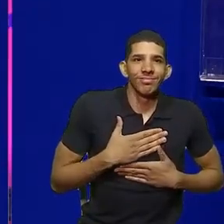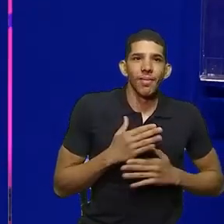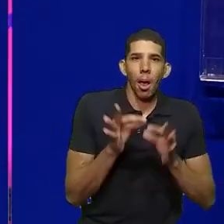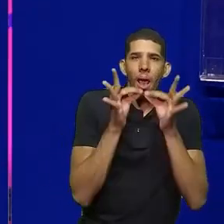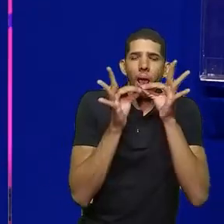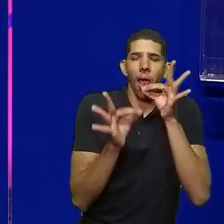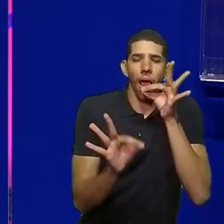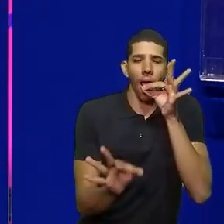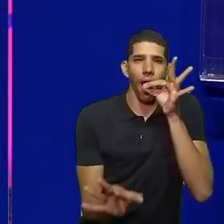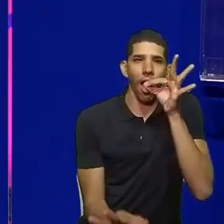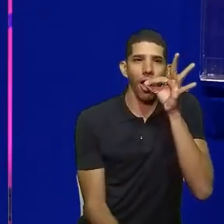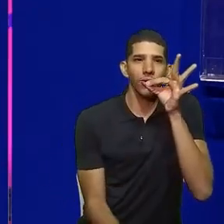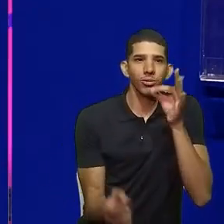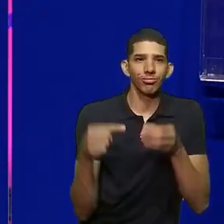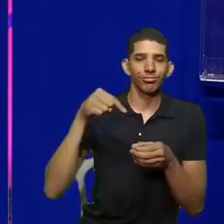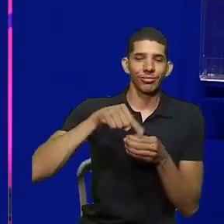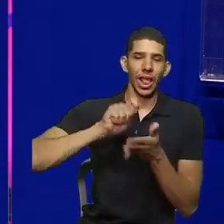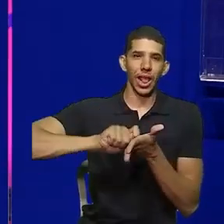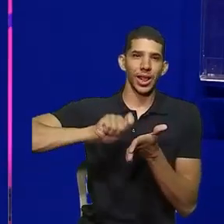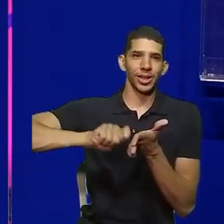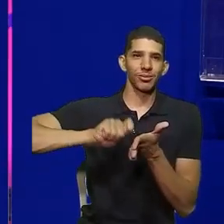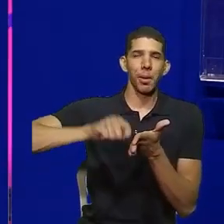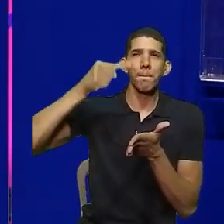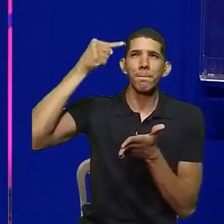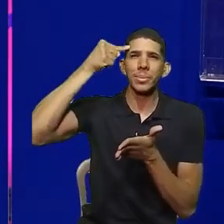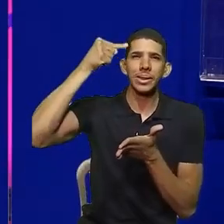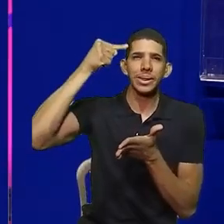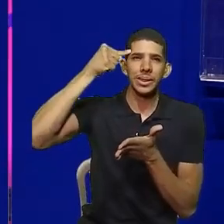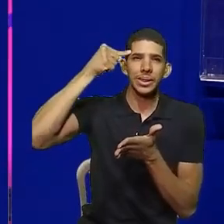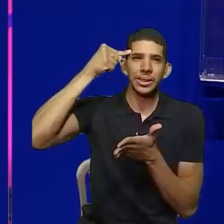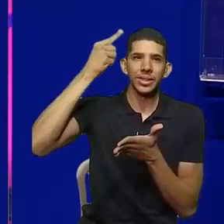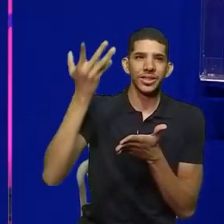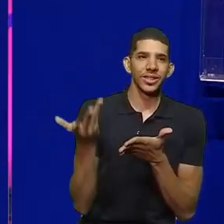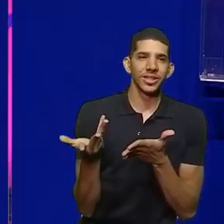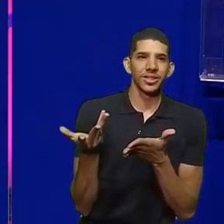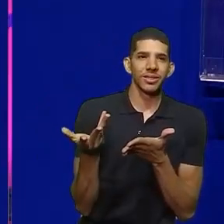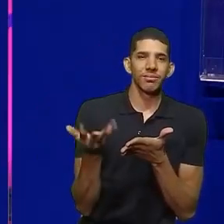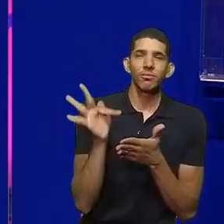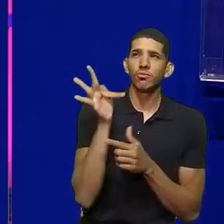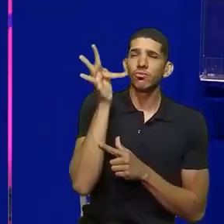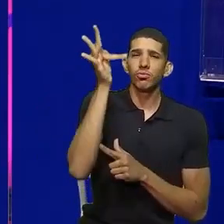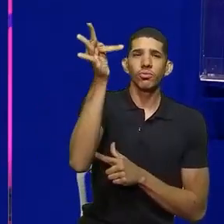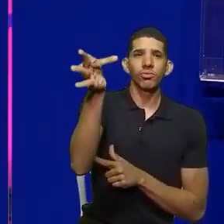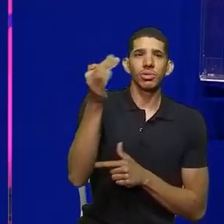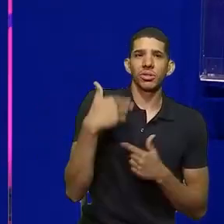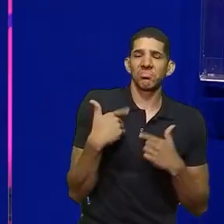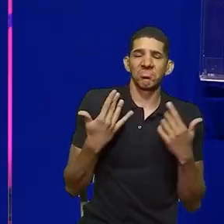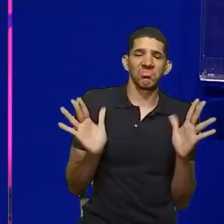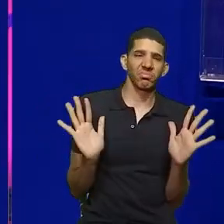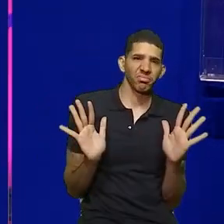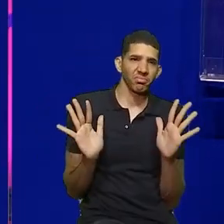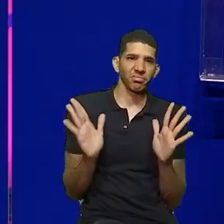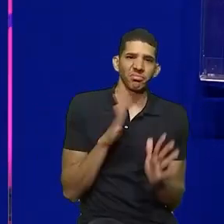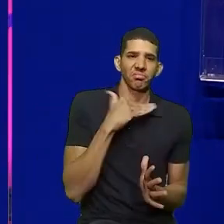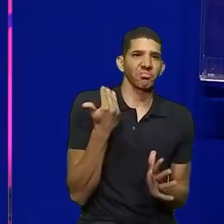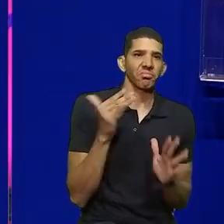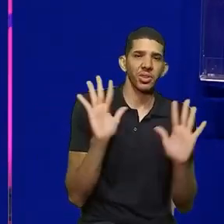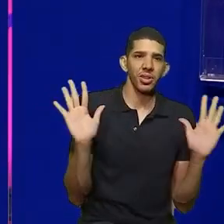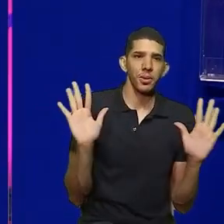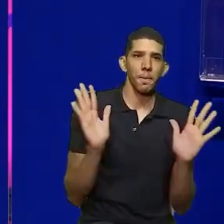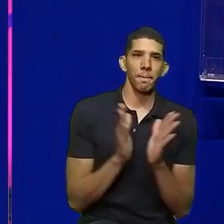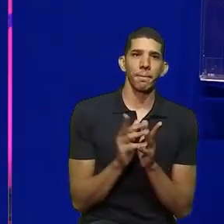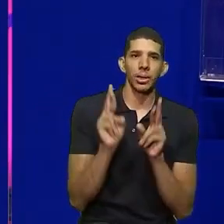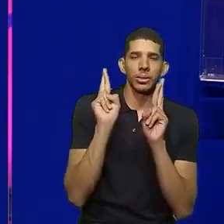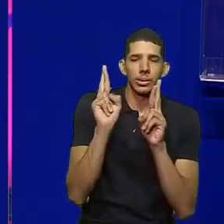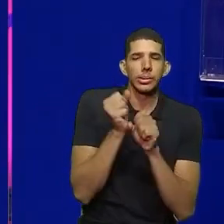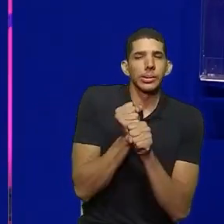tem aqui dentro. E só de pensar que um dia todos nós vamos morrer, eu espero que demore muitos anos, mas só